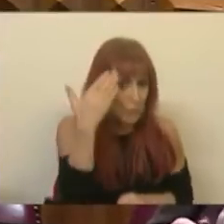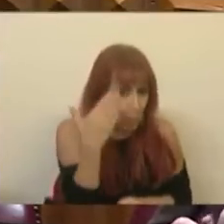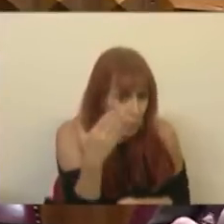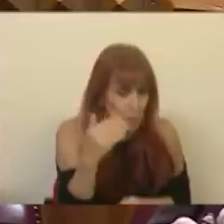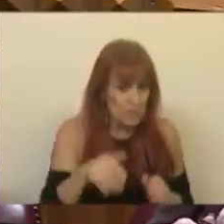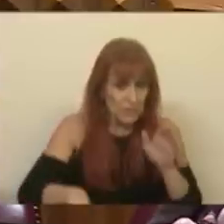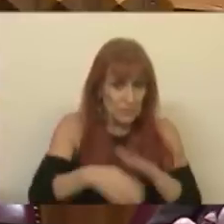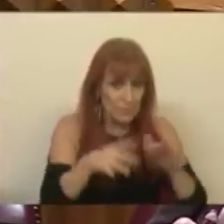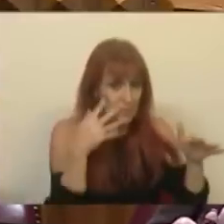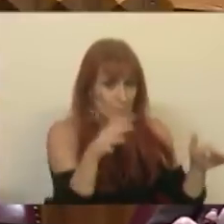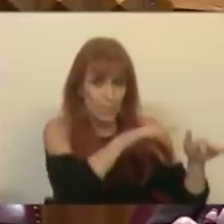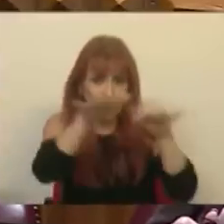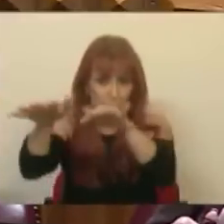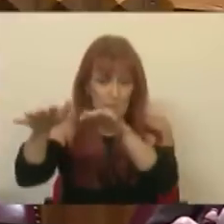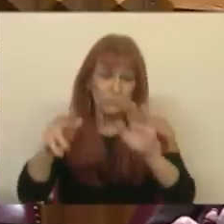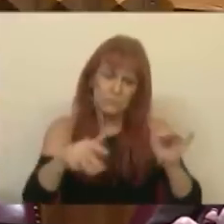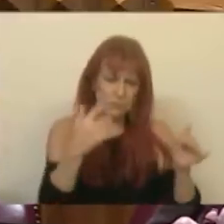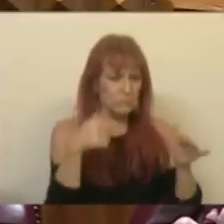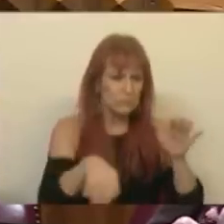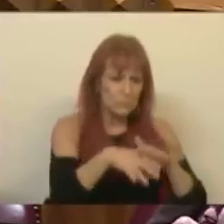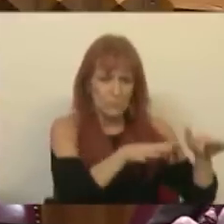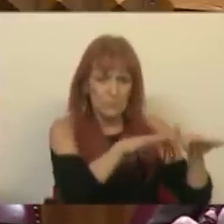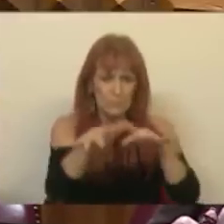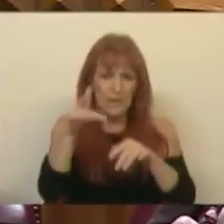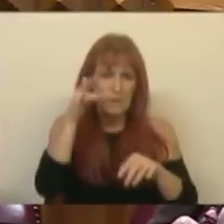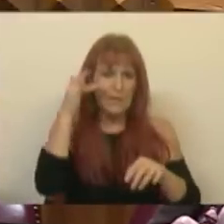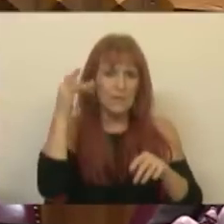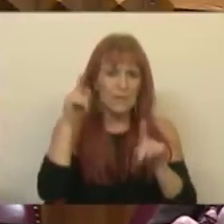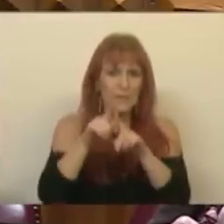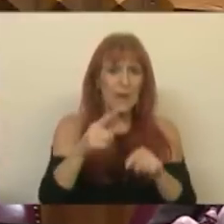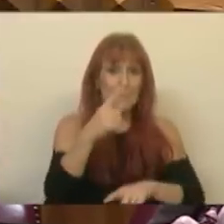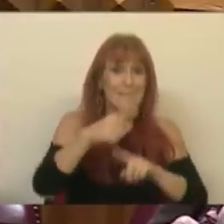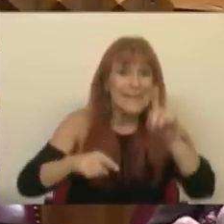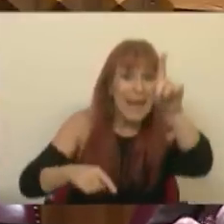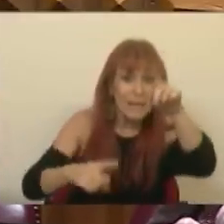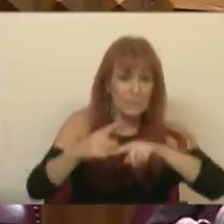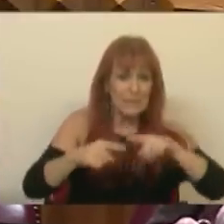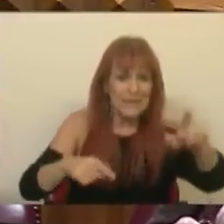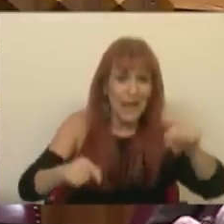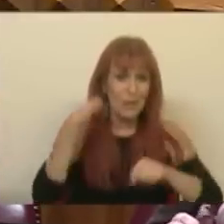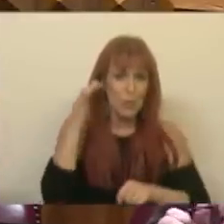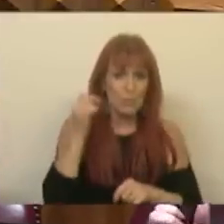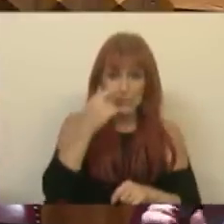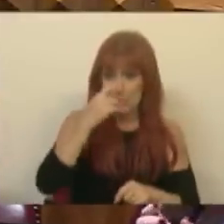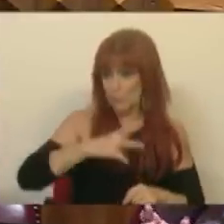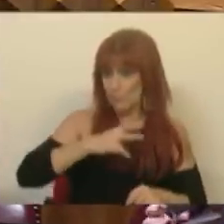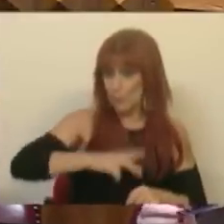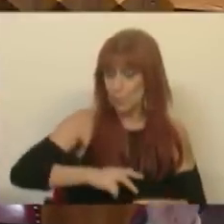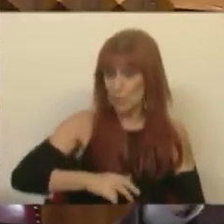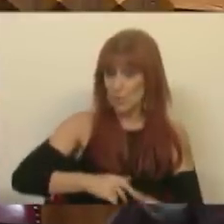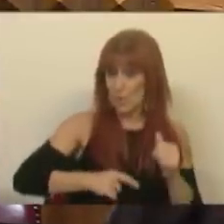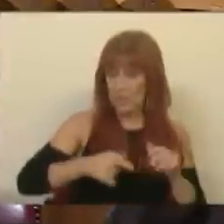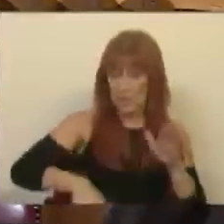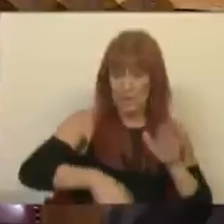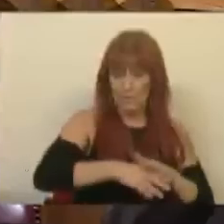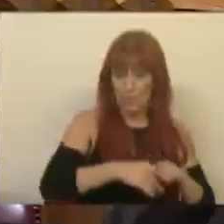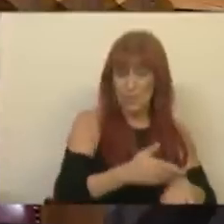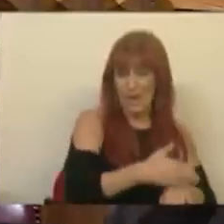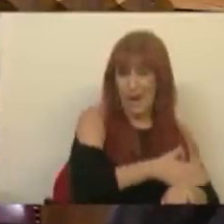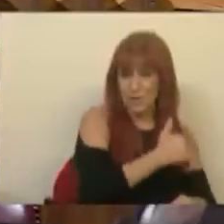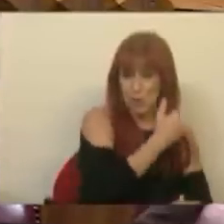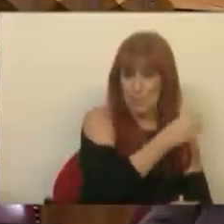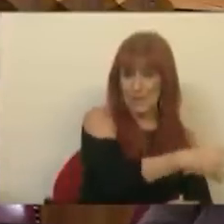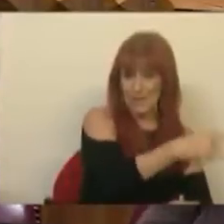emigrou ou imigraram metade o número é metade do número de portugueses que imigrou em